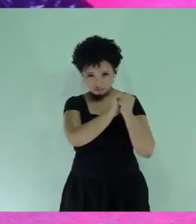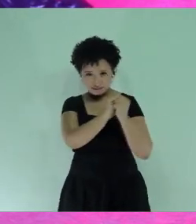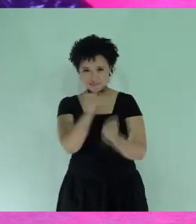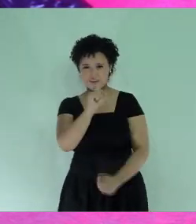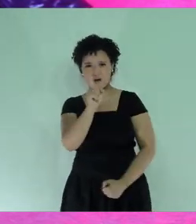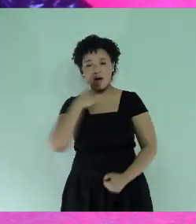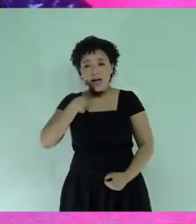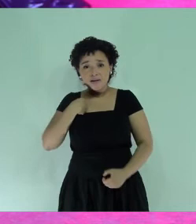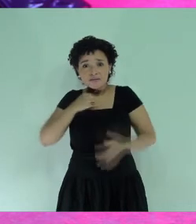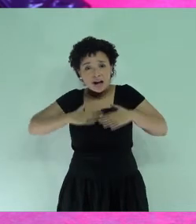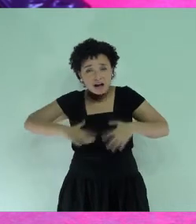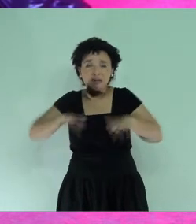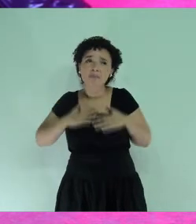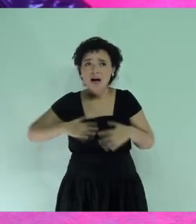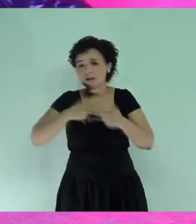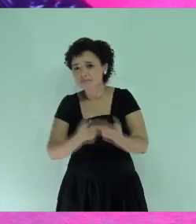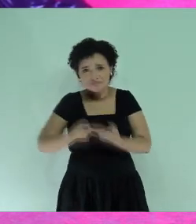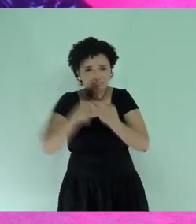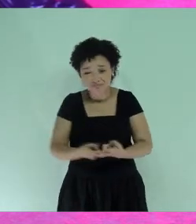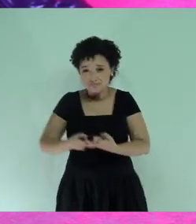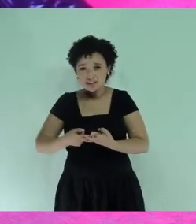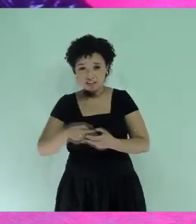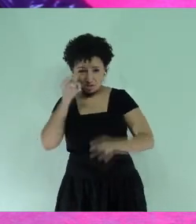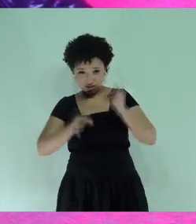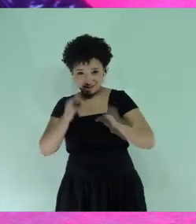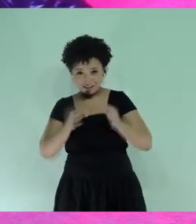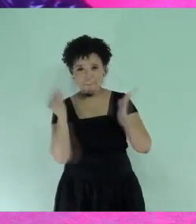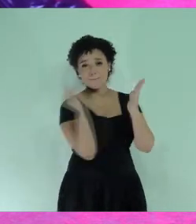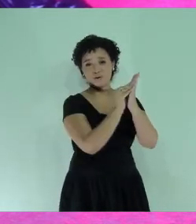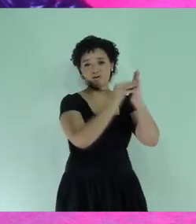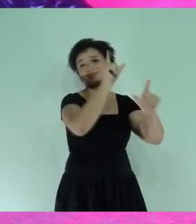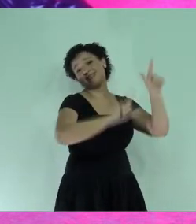calma, não me venha pedir nada. A justiça mora na televisão.